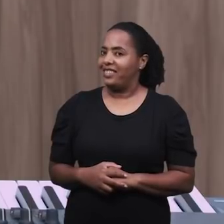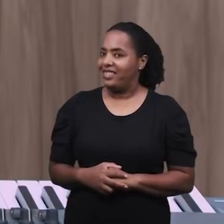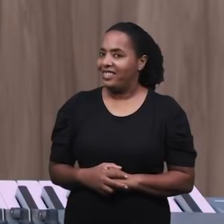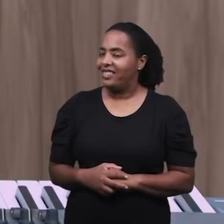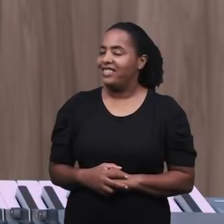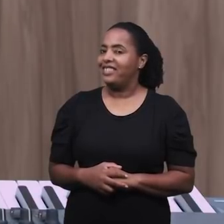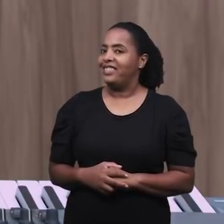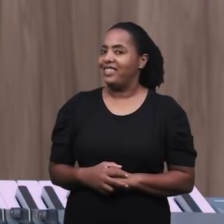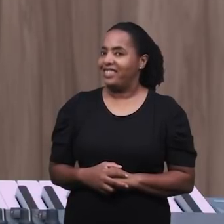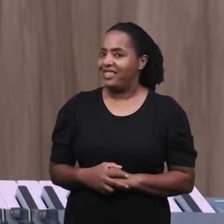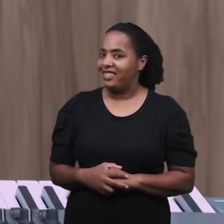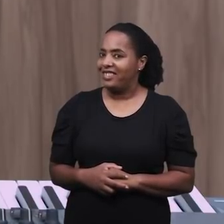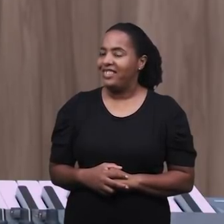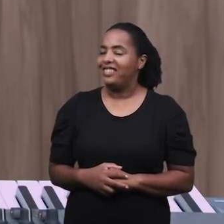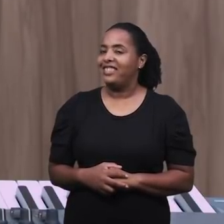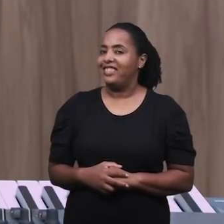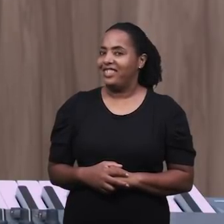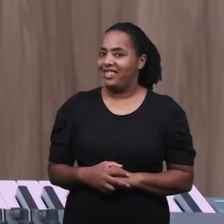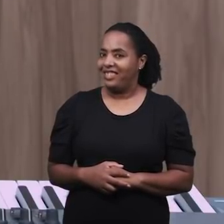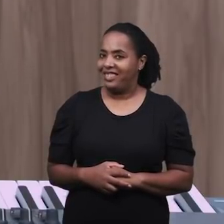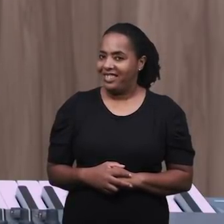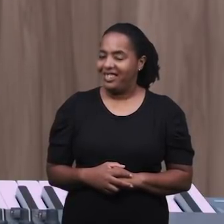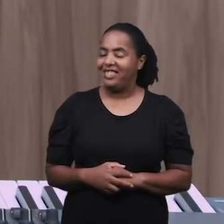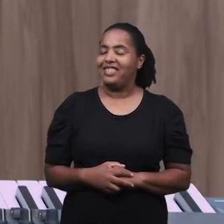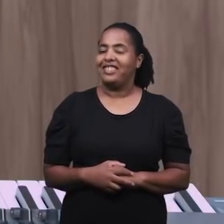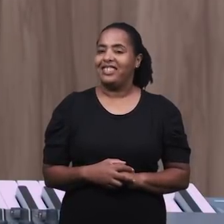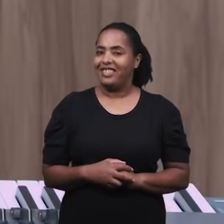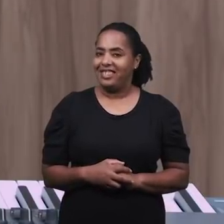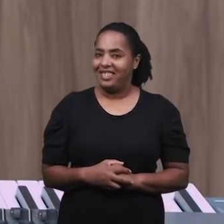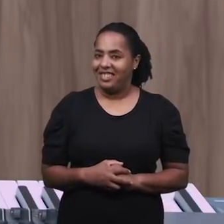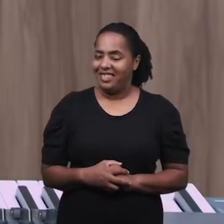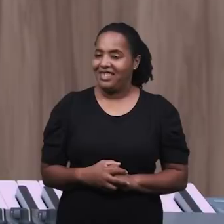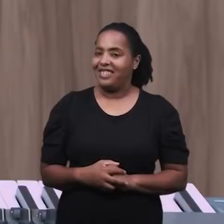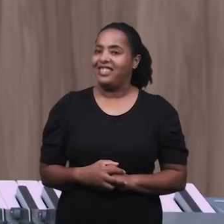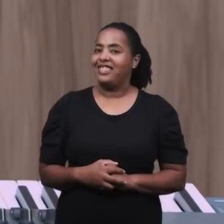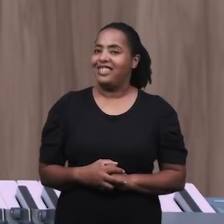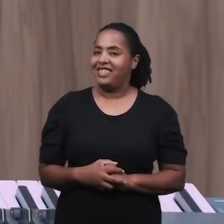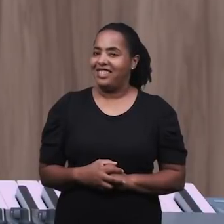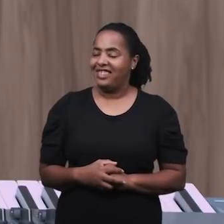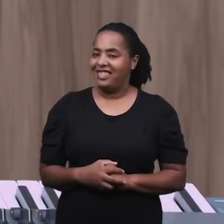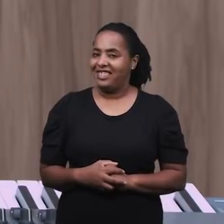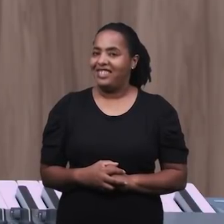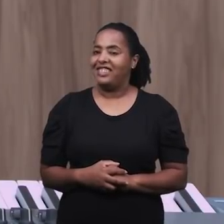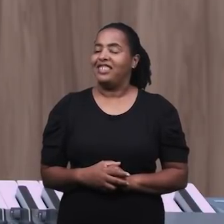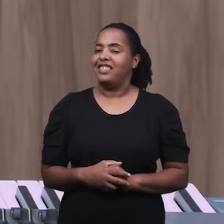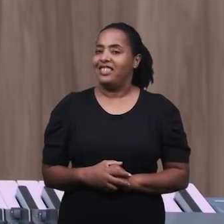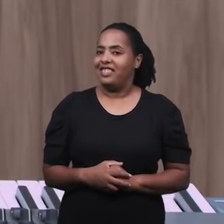Ré. Ré. Sol. E o Ré. Sol.